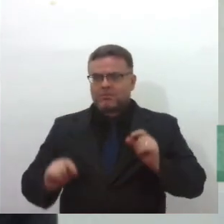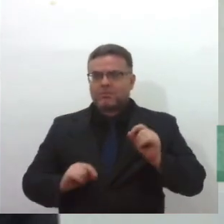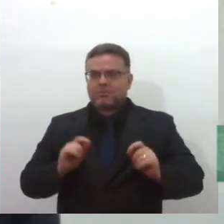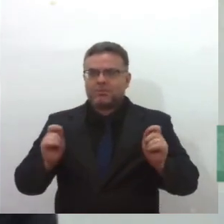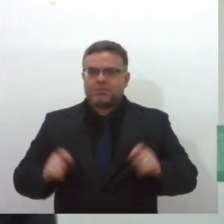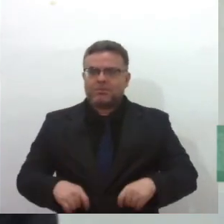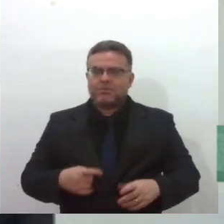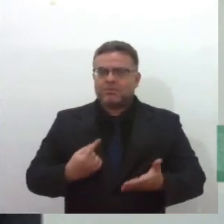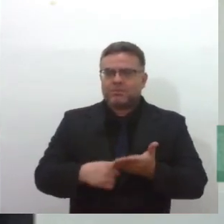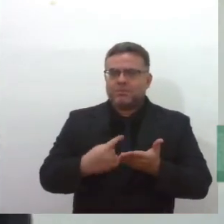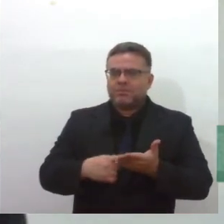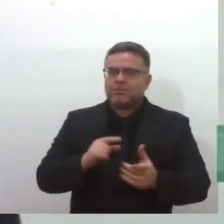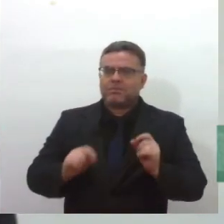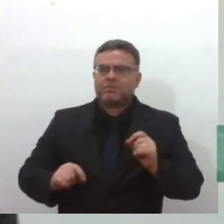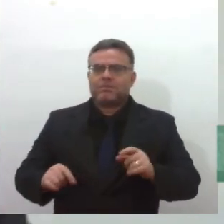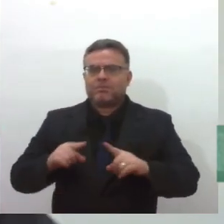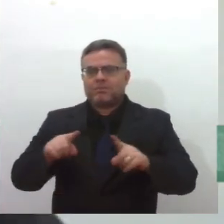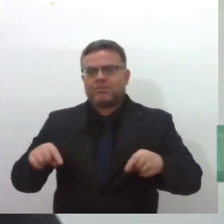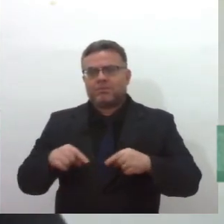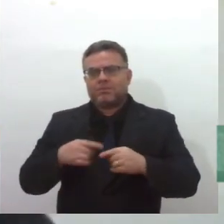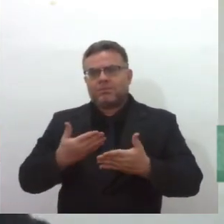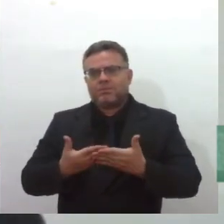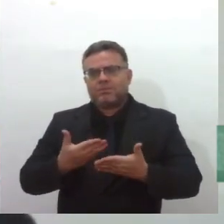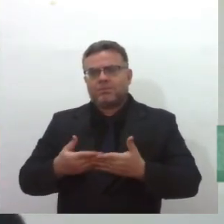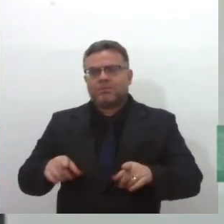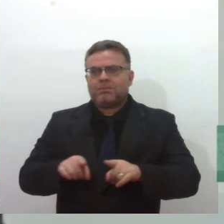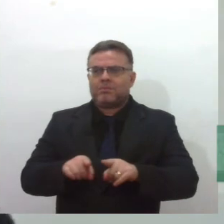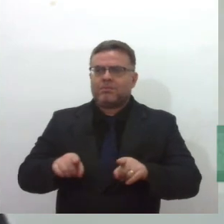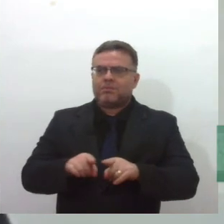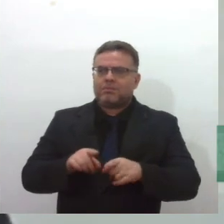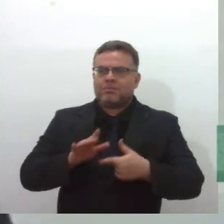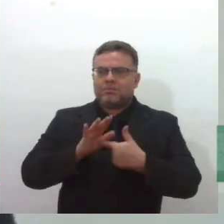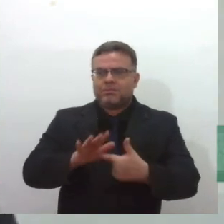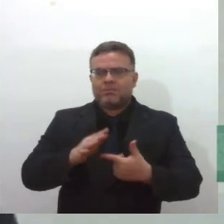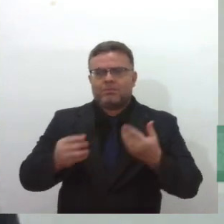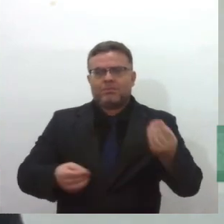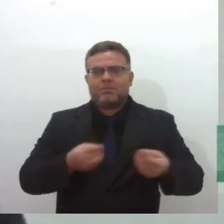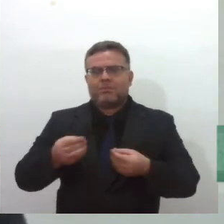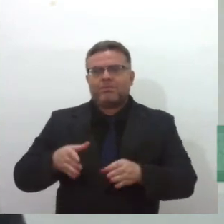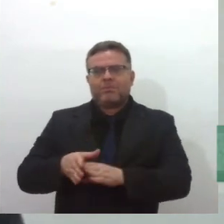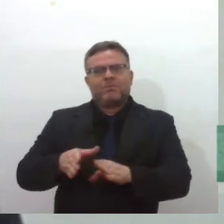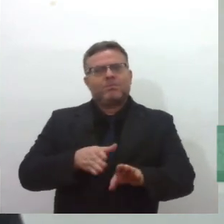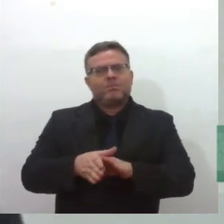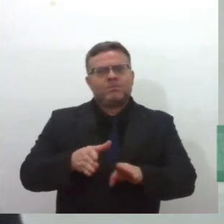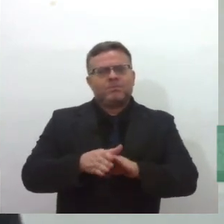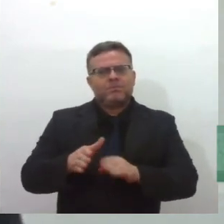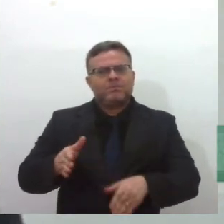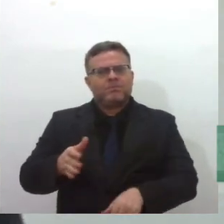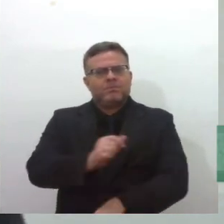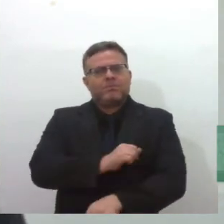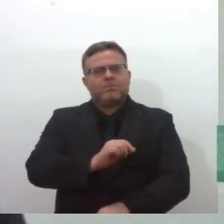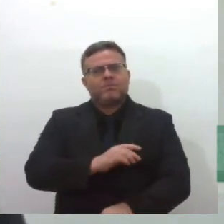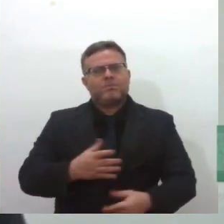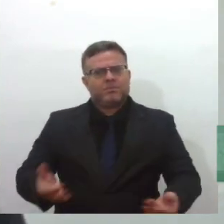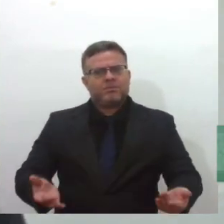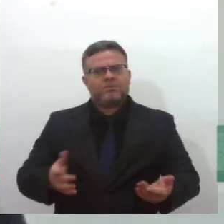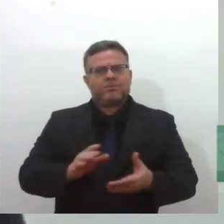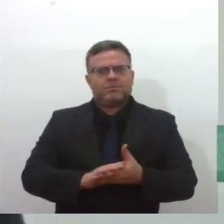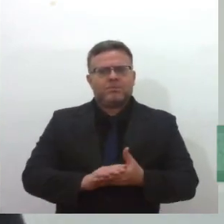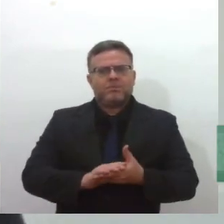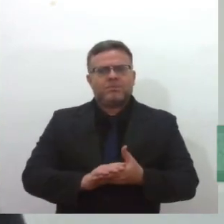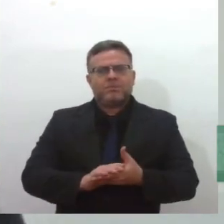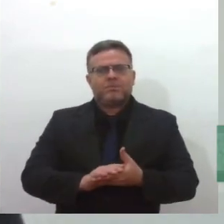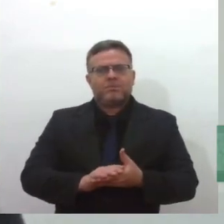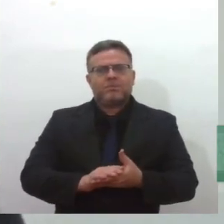compromisso. Na sala de aula, na universidade, eu também tenho sempre alertado nossos alunos sobre isso, sobre a importância, o